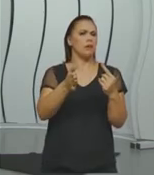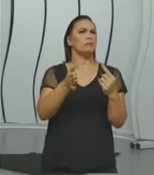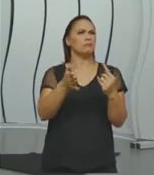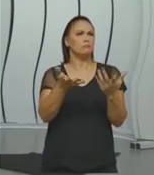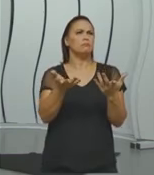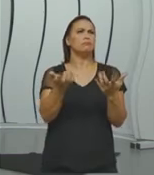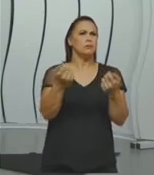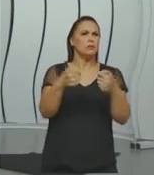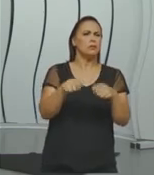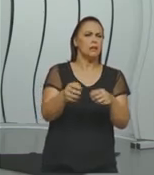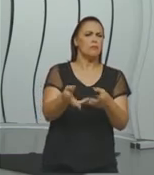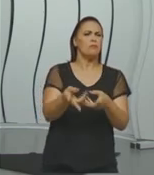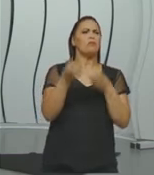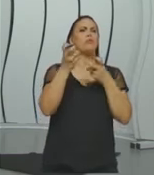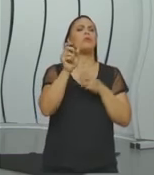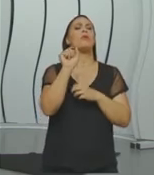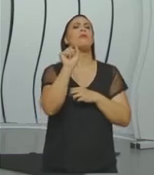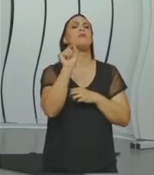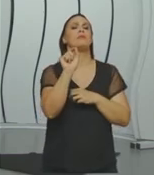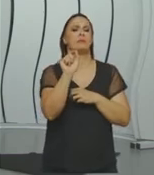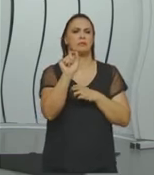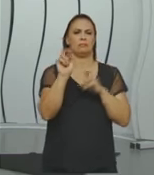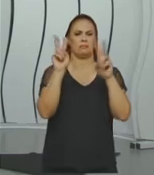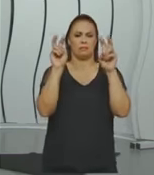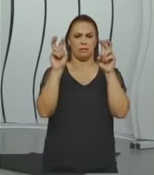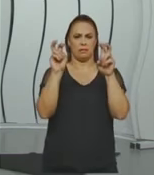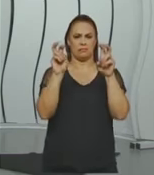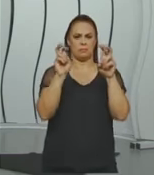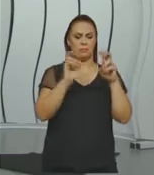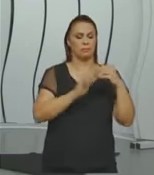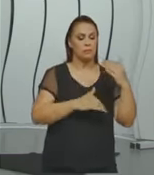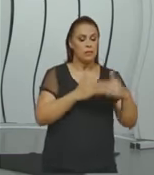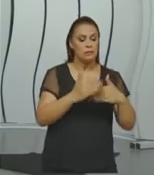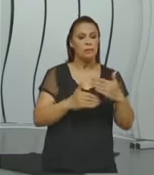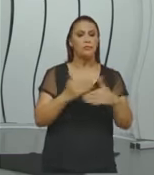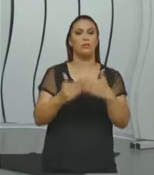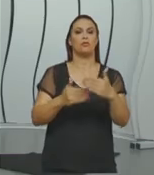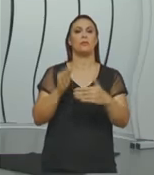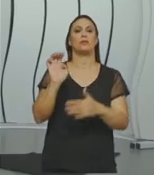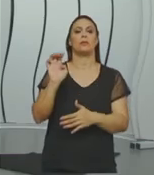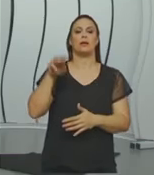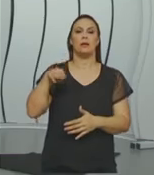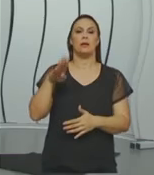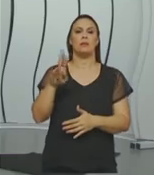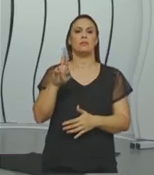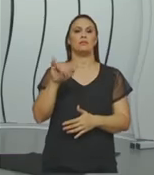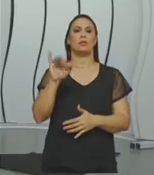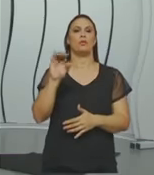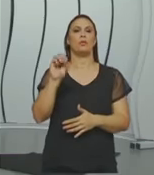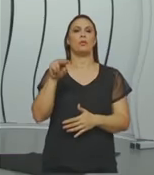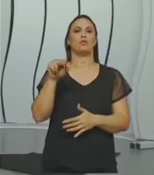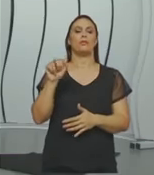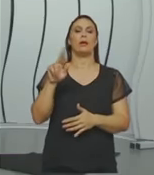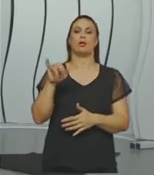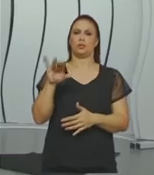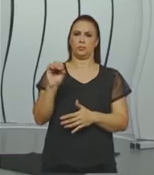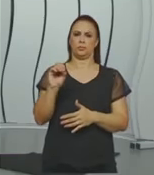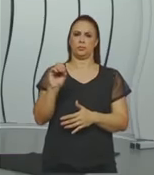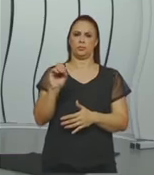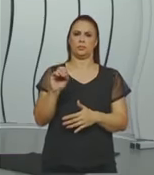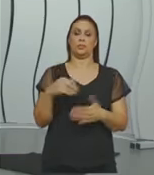desenvolvimento embrionário dos animais. Na nossa aula, nós vamos ter então uma visão geral no reino